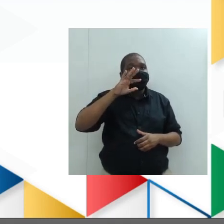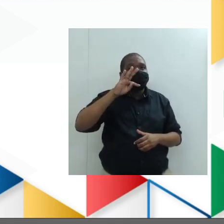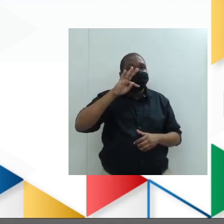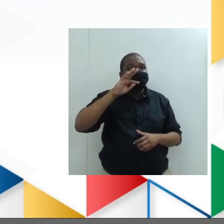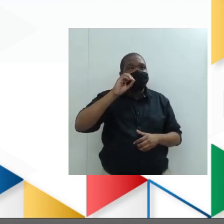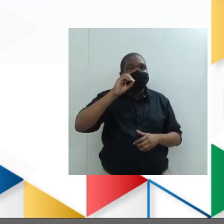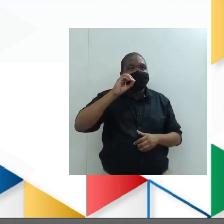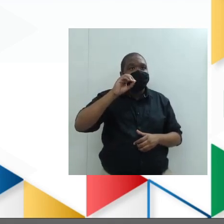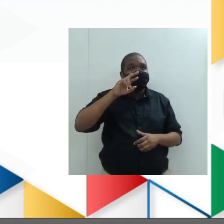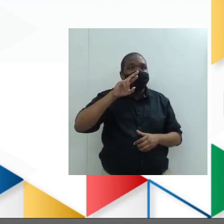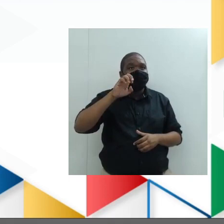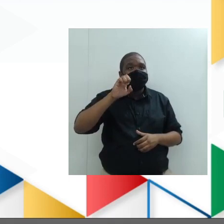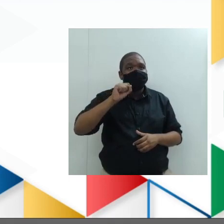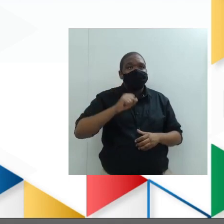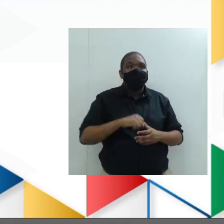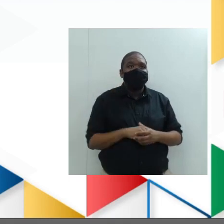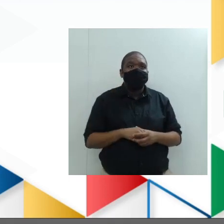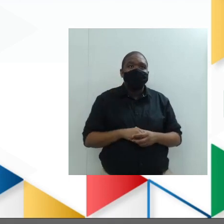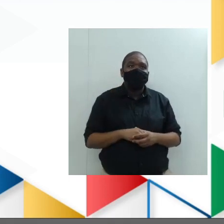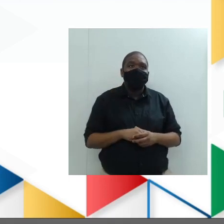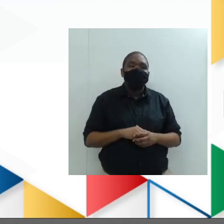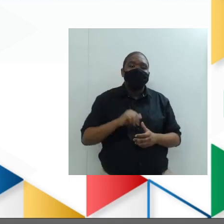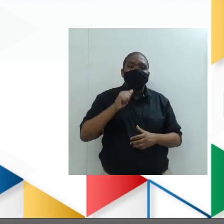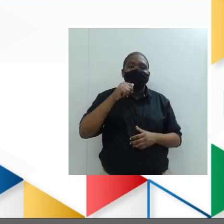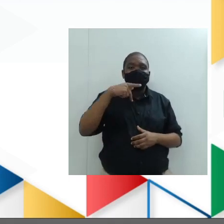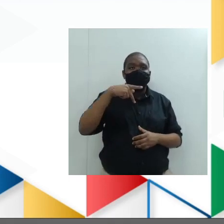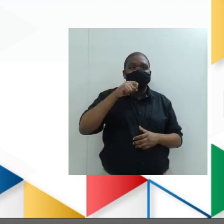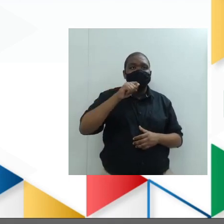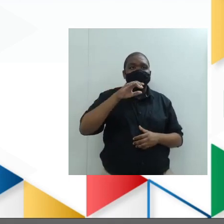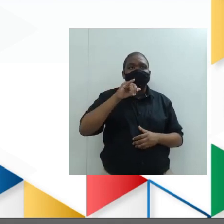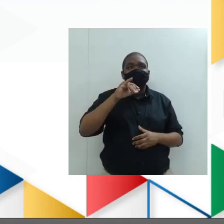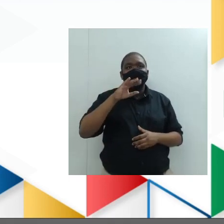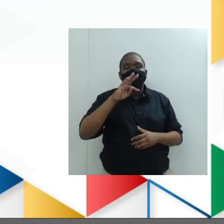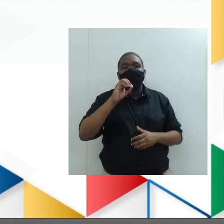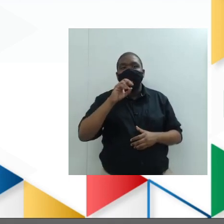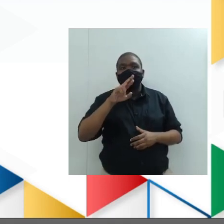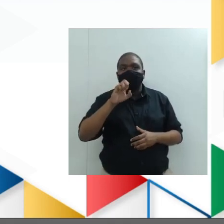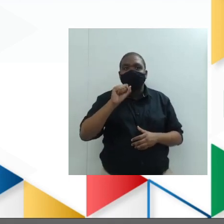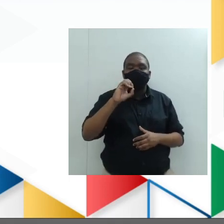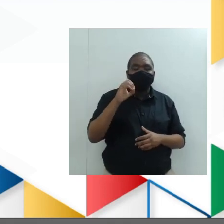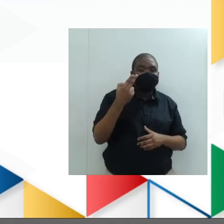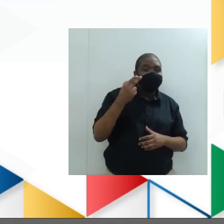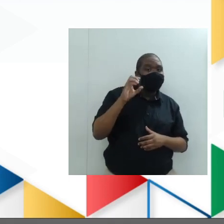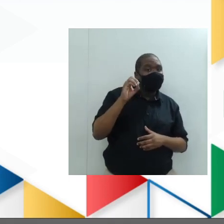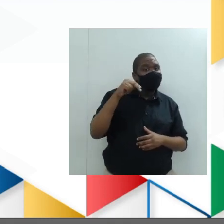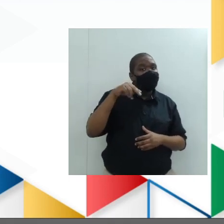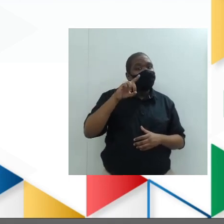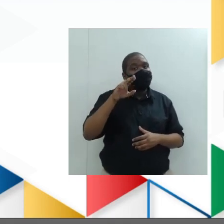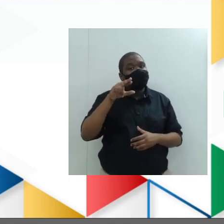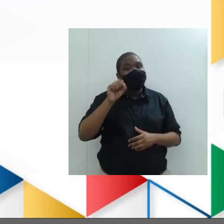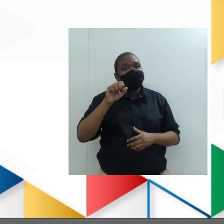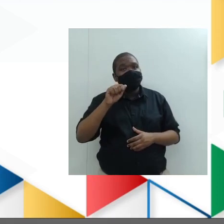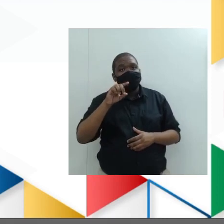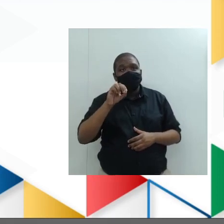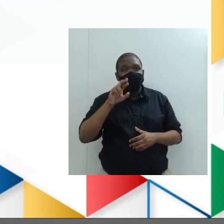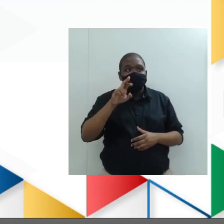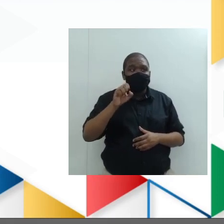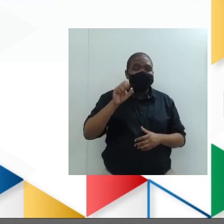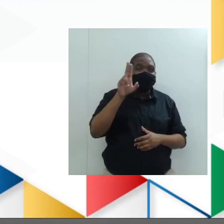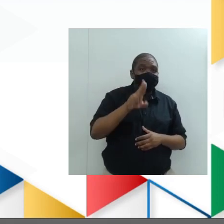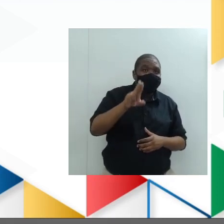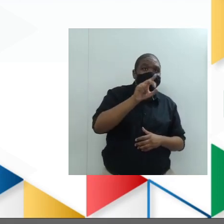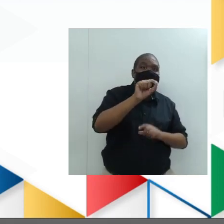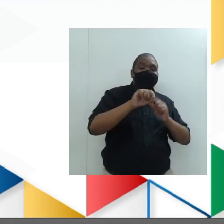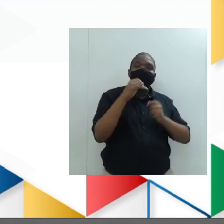capacitadores, né? Os capacitores ou condensadores, eles são utilizados para o armazenamento